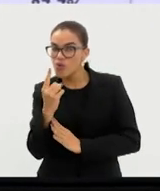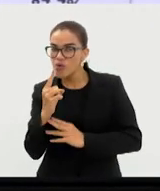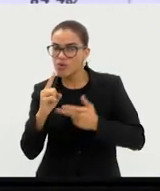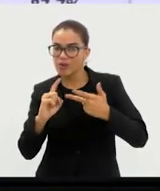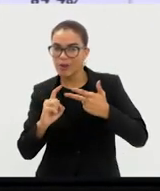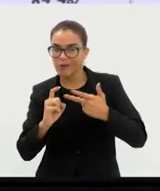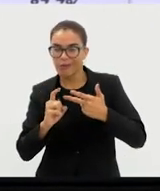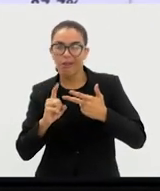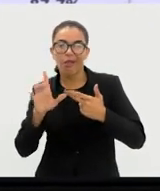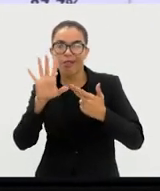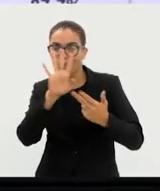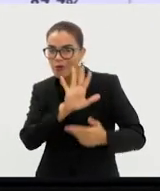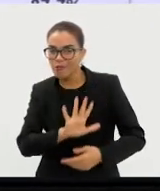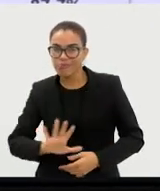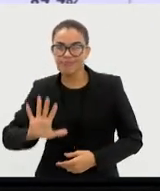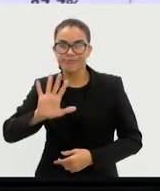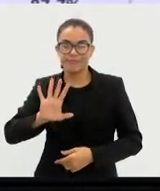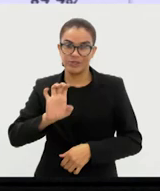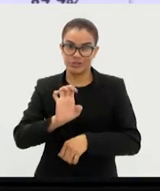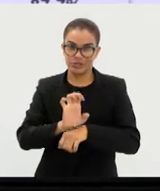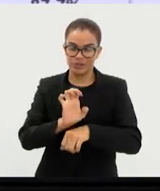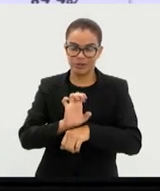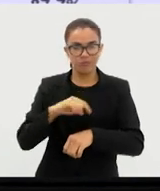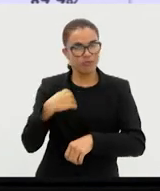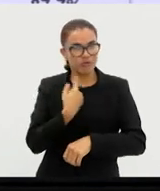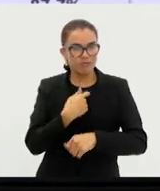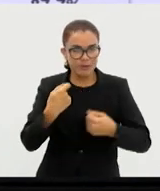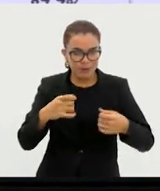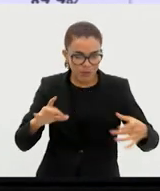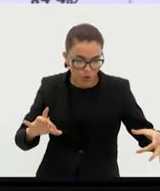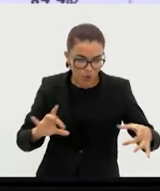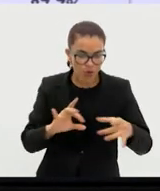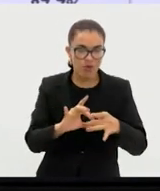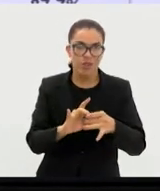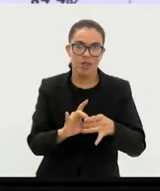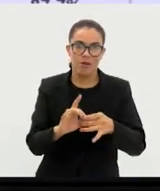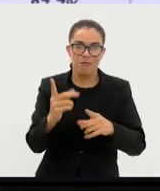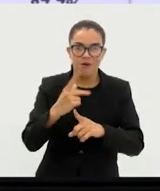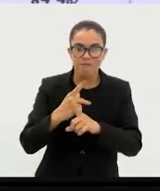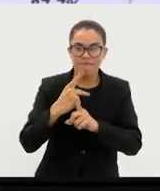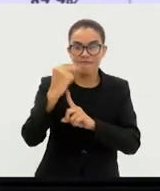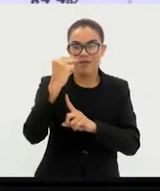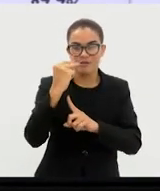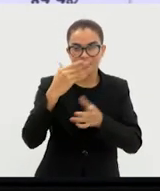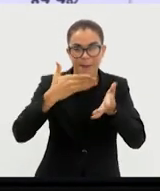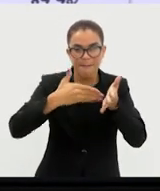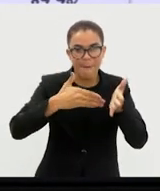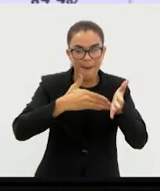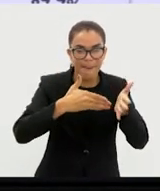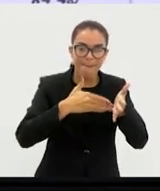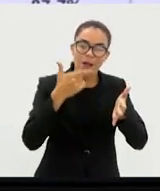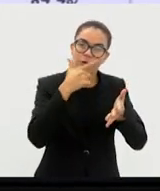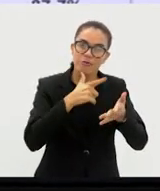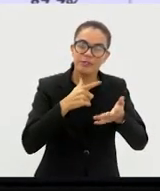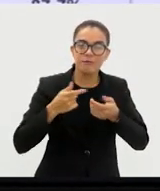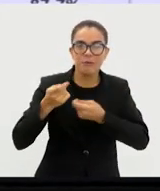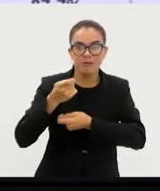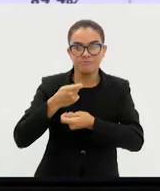o problema é do Estado todo. Então, temos que estar unidos para poder vencer essas barreiras até criar eco para a negociação.